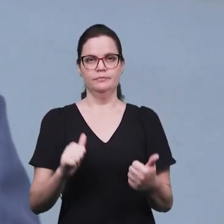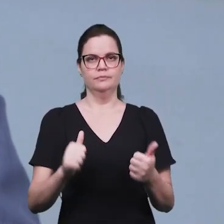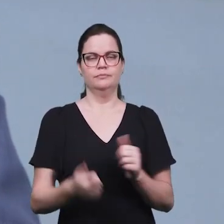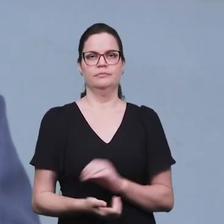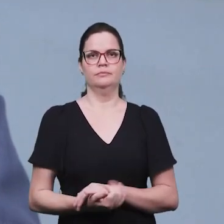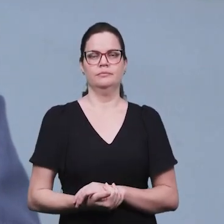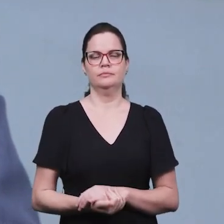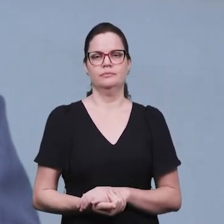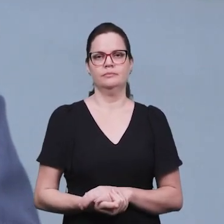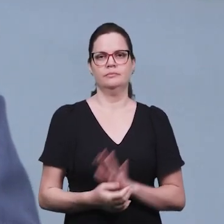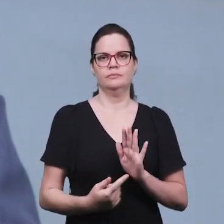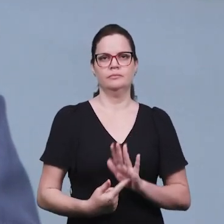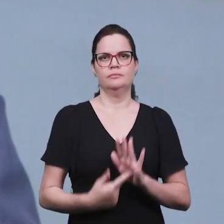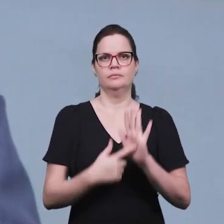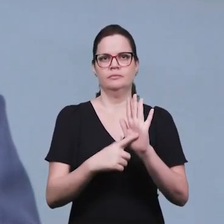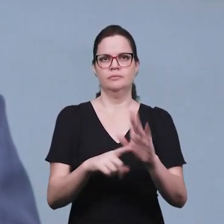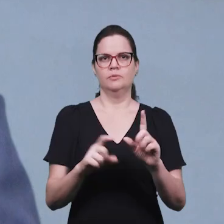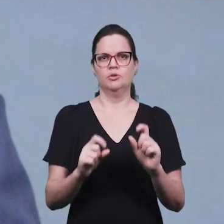batizado expressa